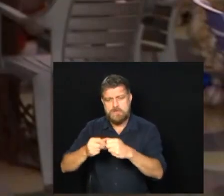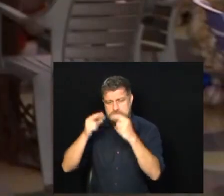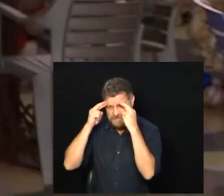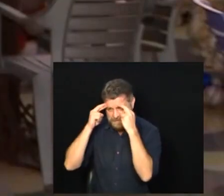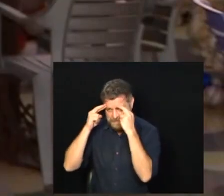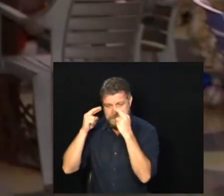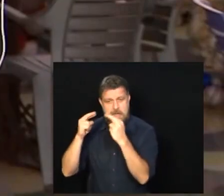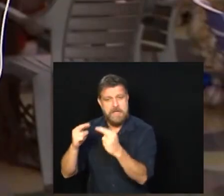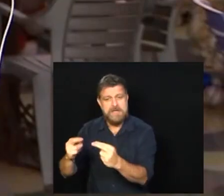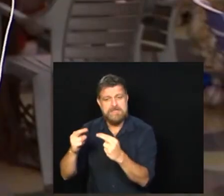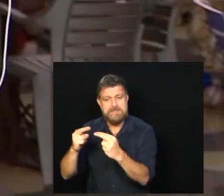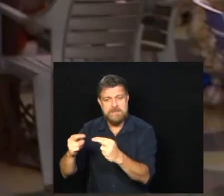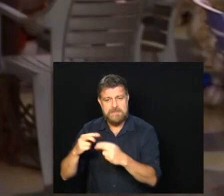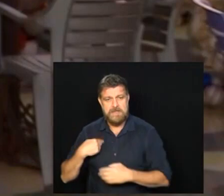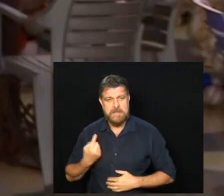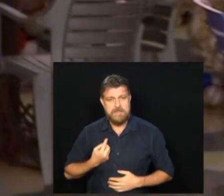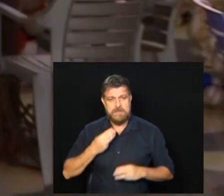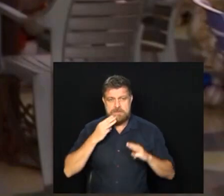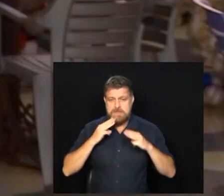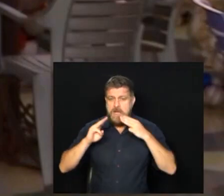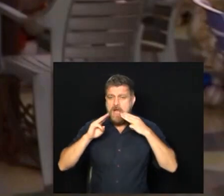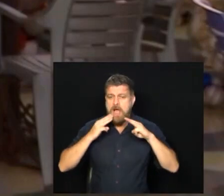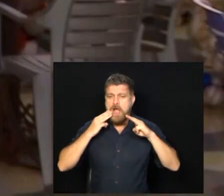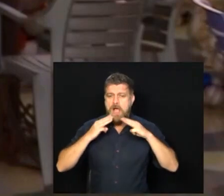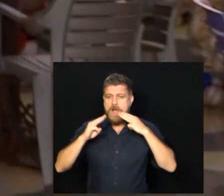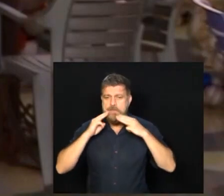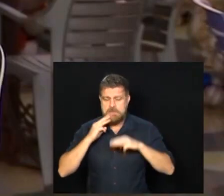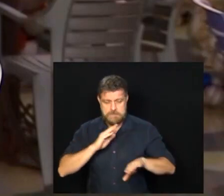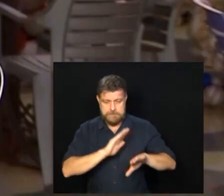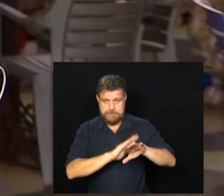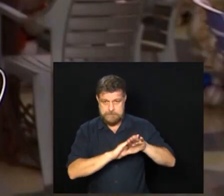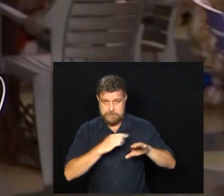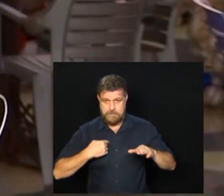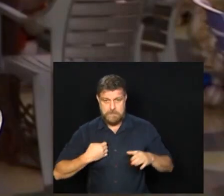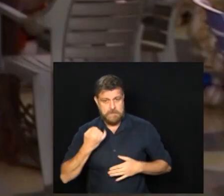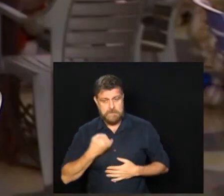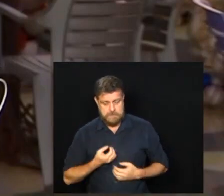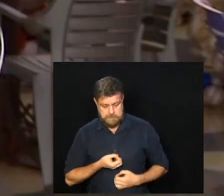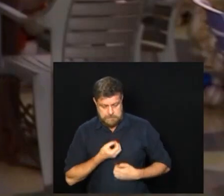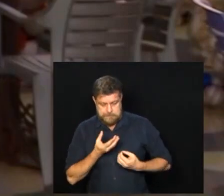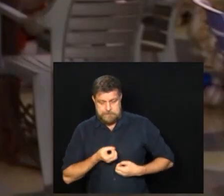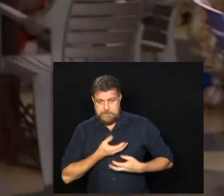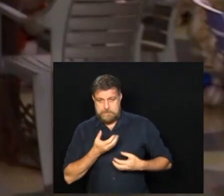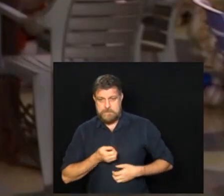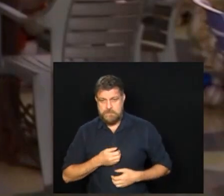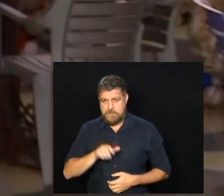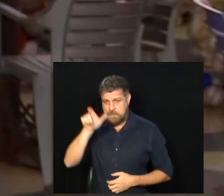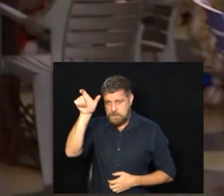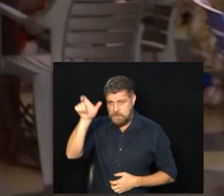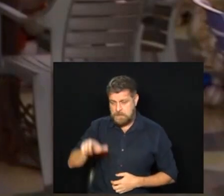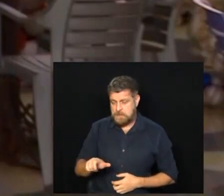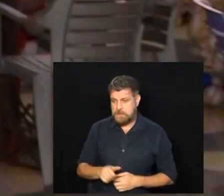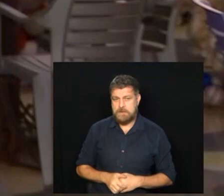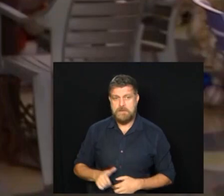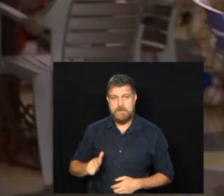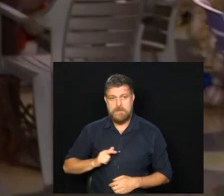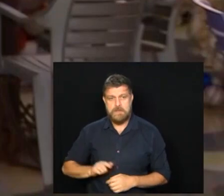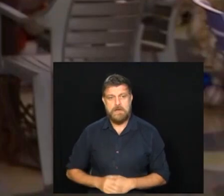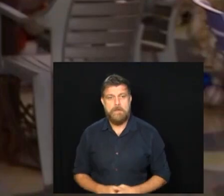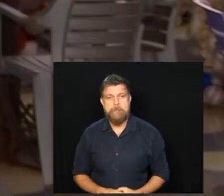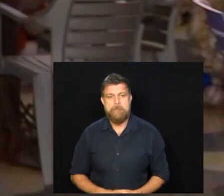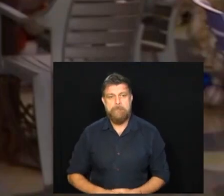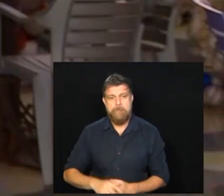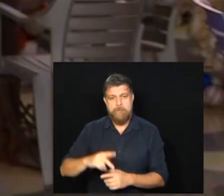povos do mundo. Então, as nossas músicas, elas são autorais, compostas principalmente pelo idealizador do projeto, Pavitra